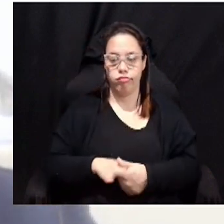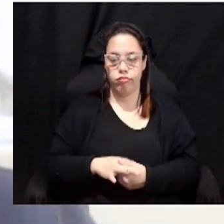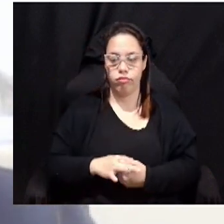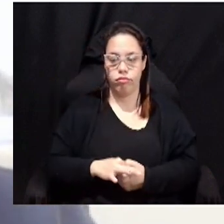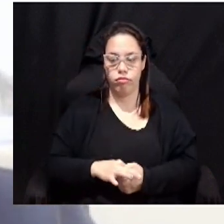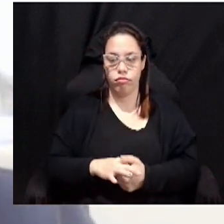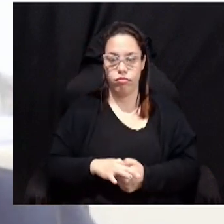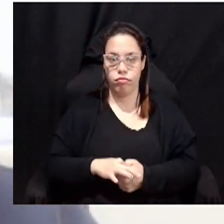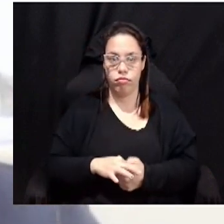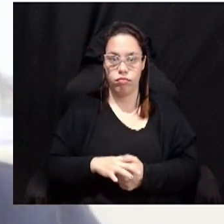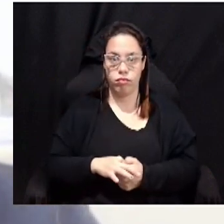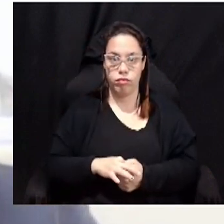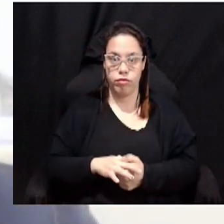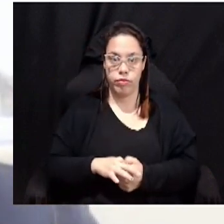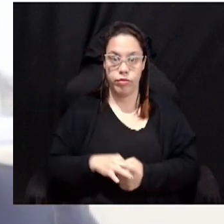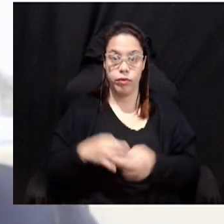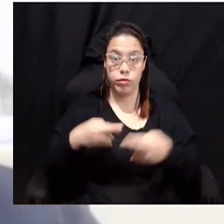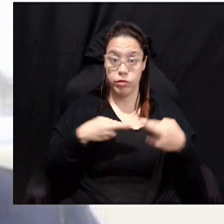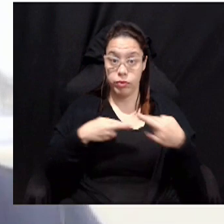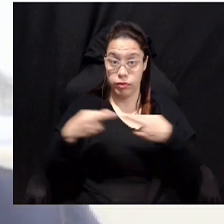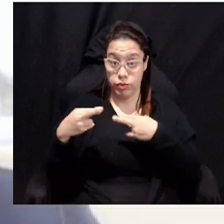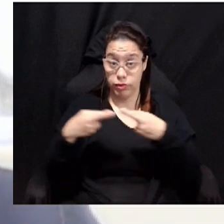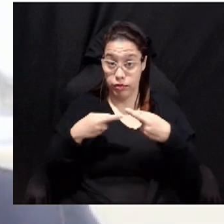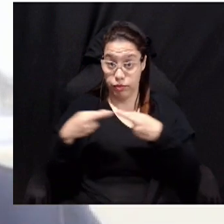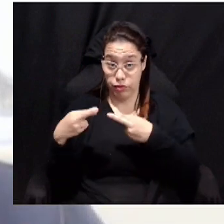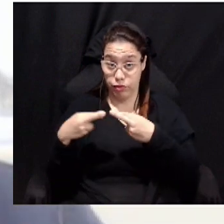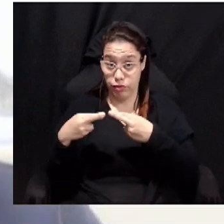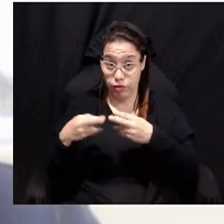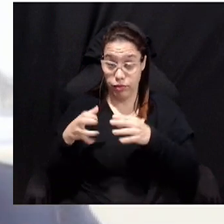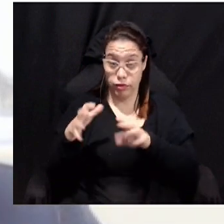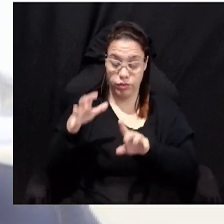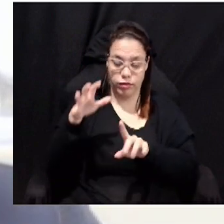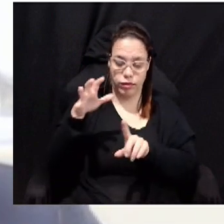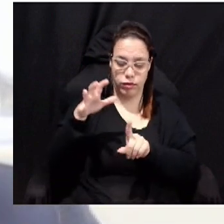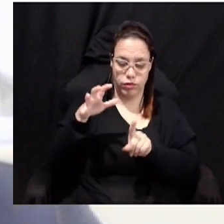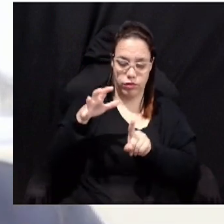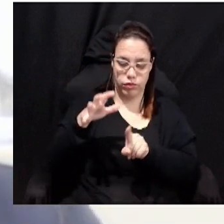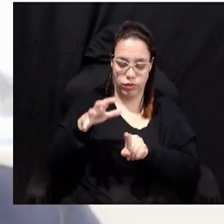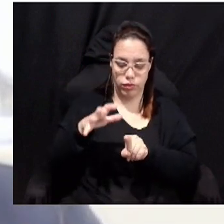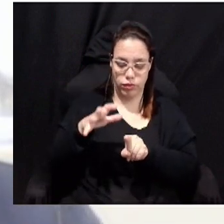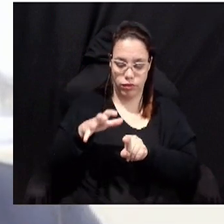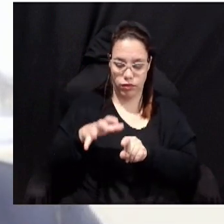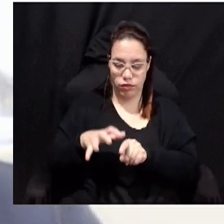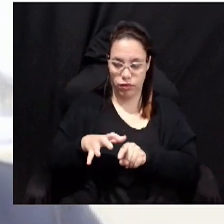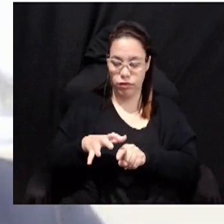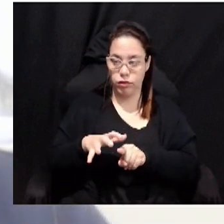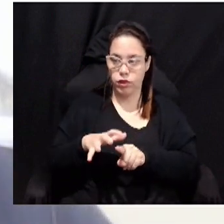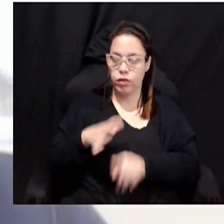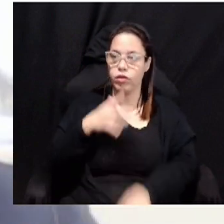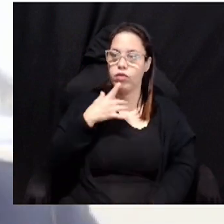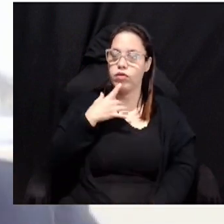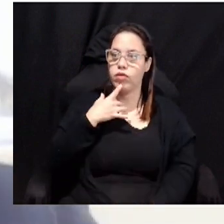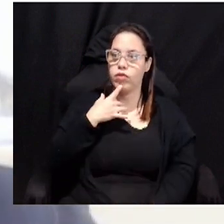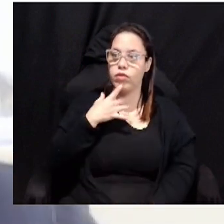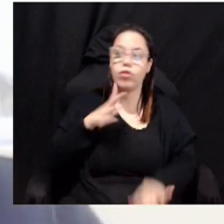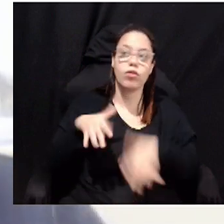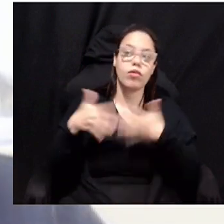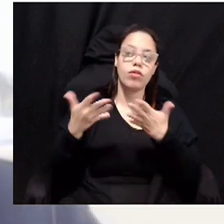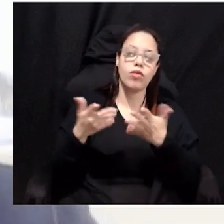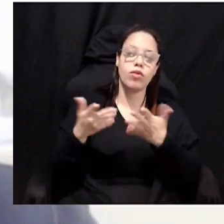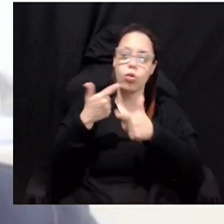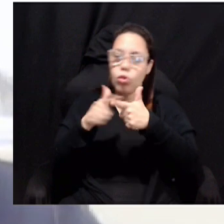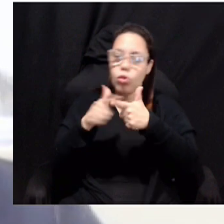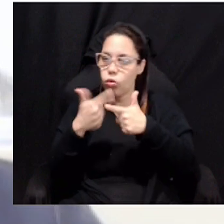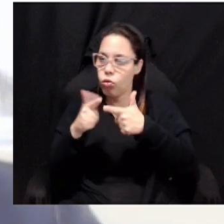propiciou um maior monitoramento das pressões, das pressões monitoradas, quando ocorre algum problema, né, são